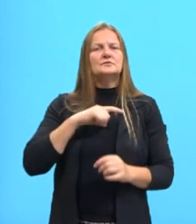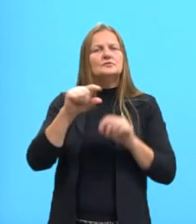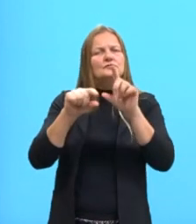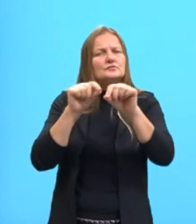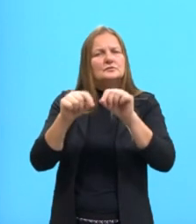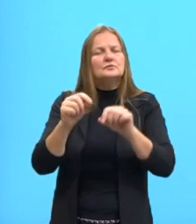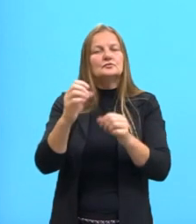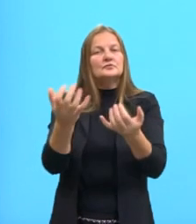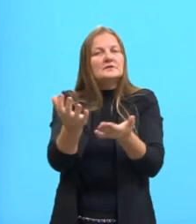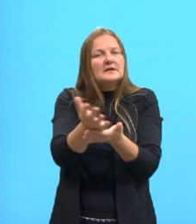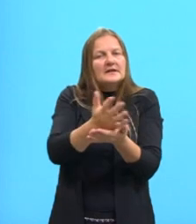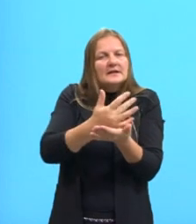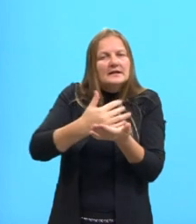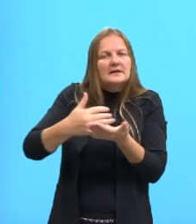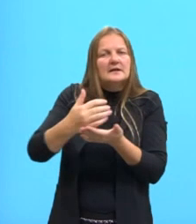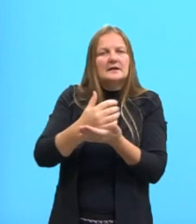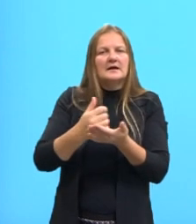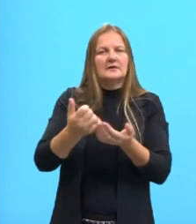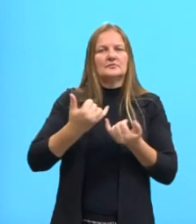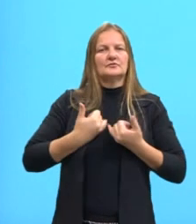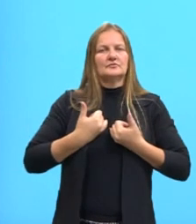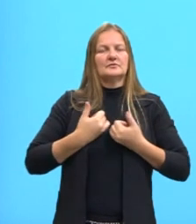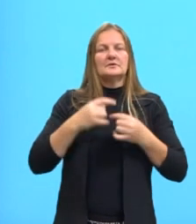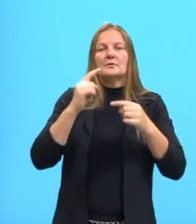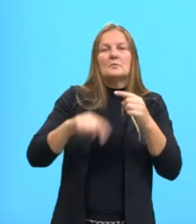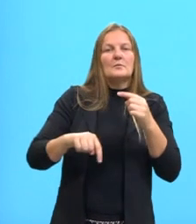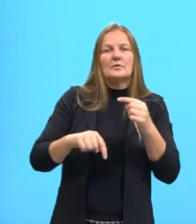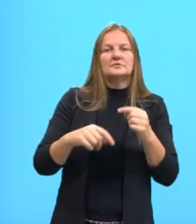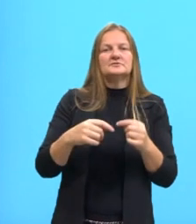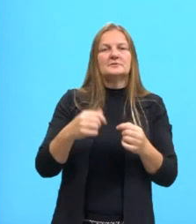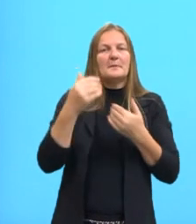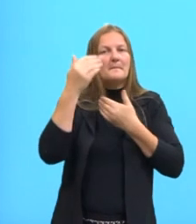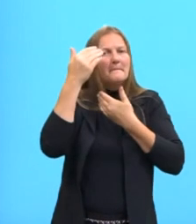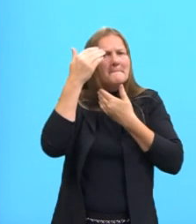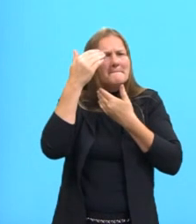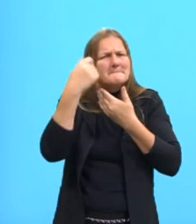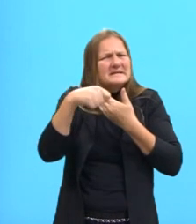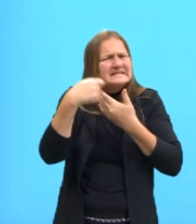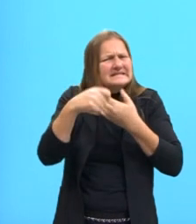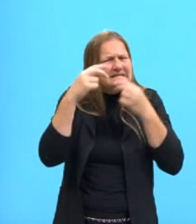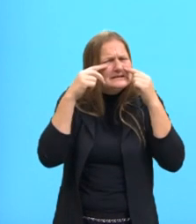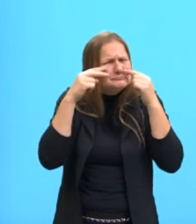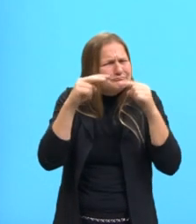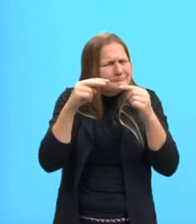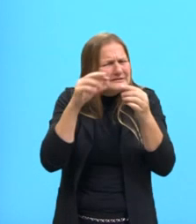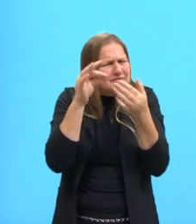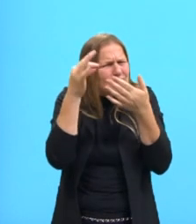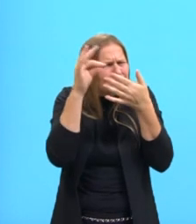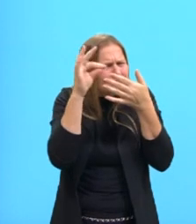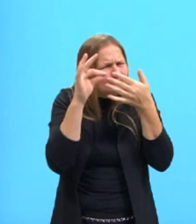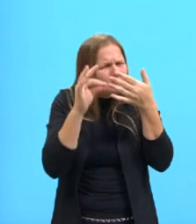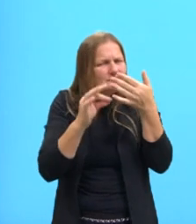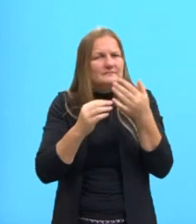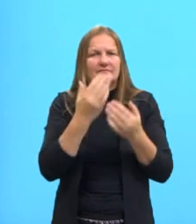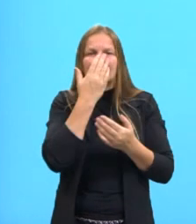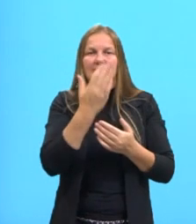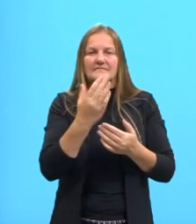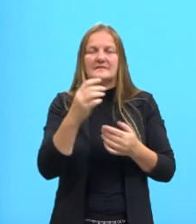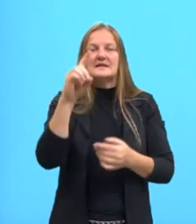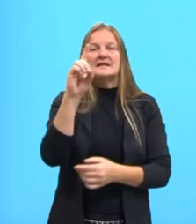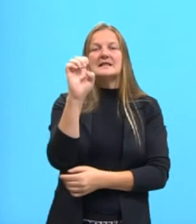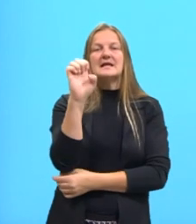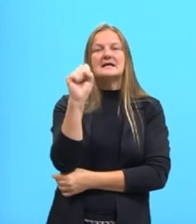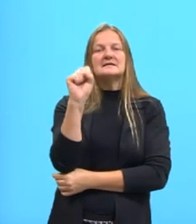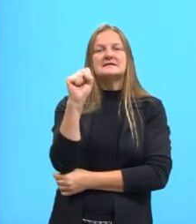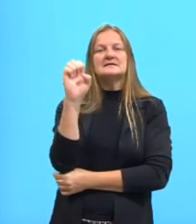seleção prévia de dados é inconcebível e merecem um olhar mais crítico de enfrentamento o desse